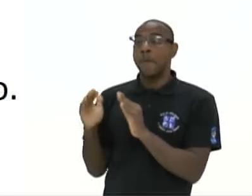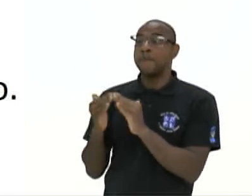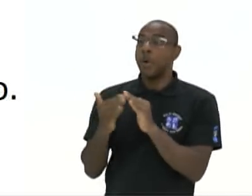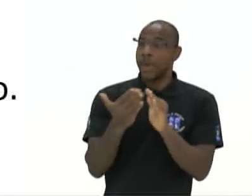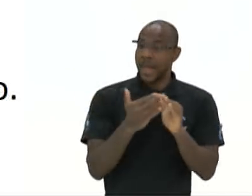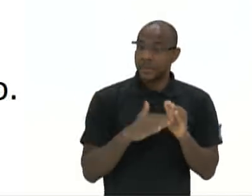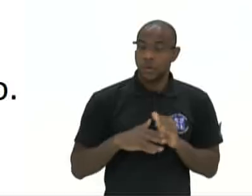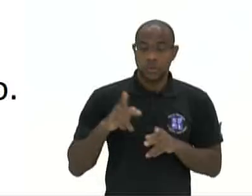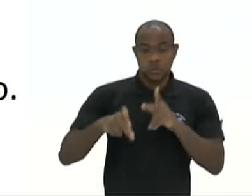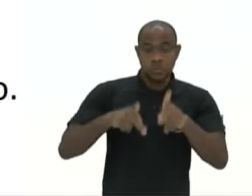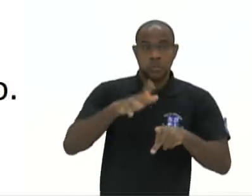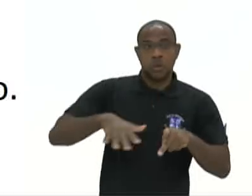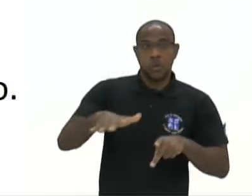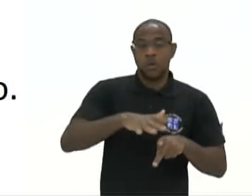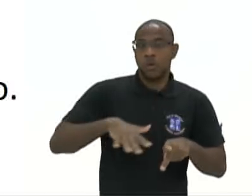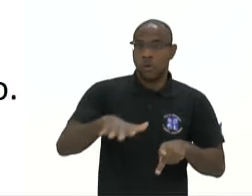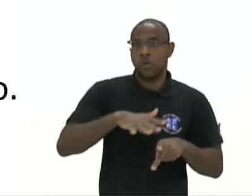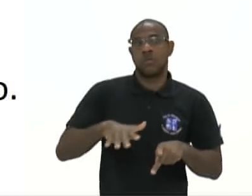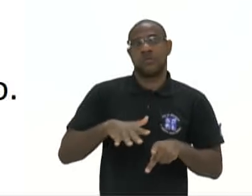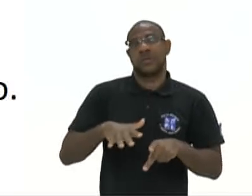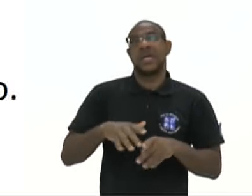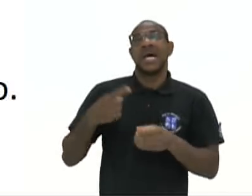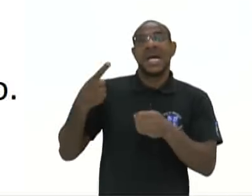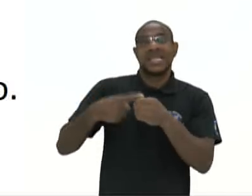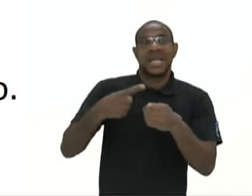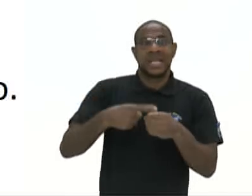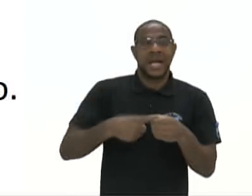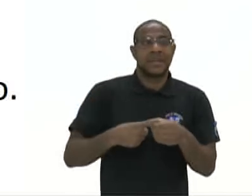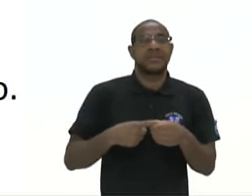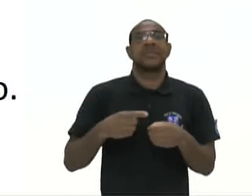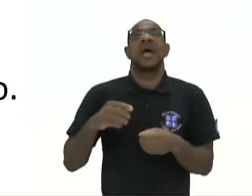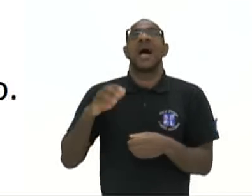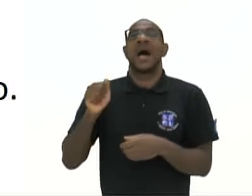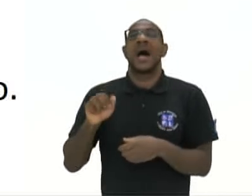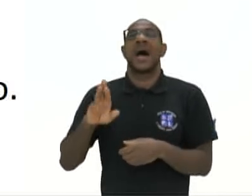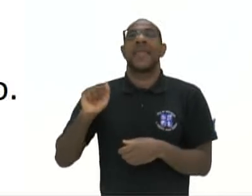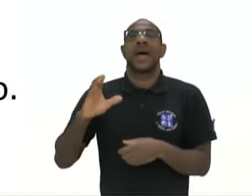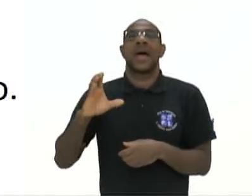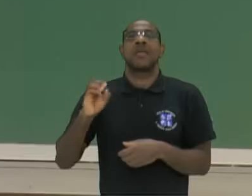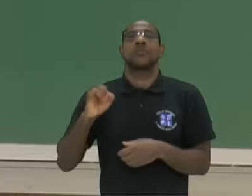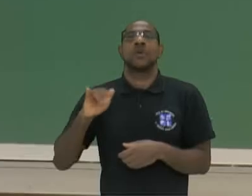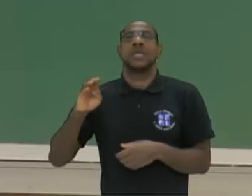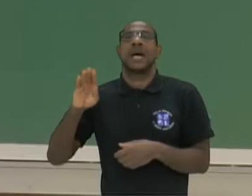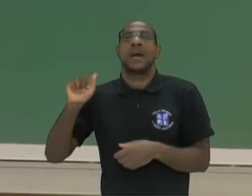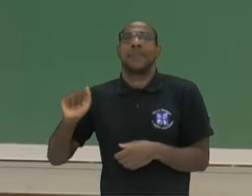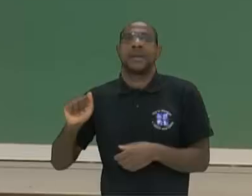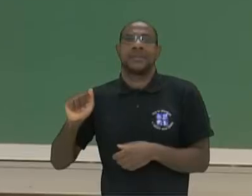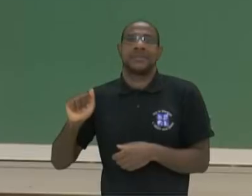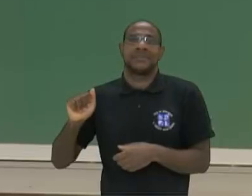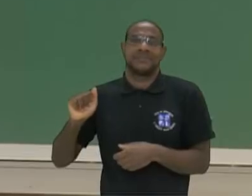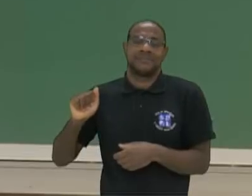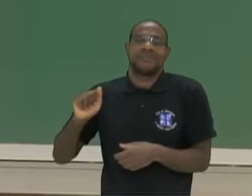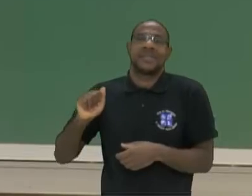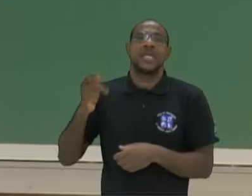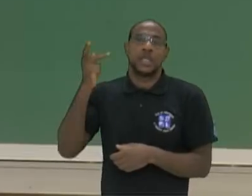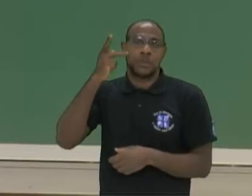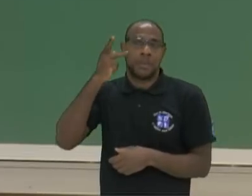do Meio e Jundiacanga, da cidade de Araçoiaba da Serra, São Paulo.